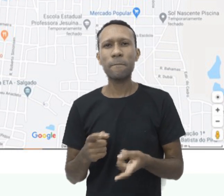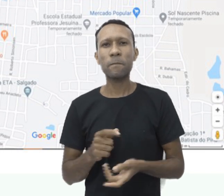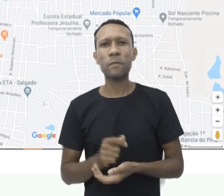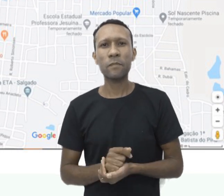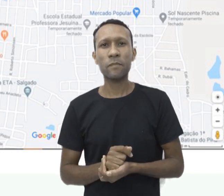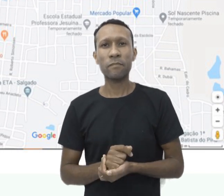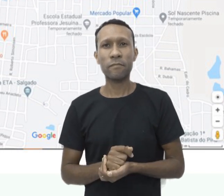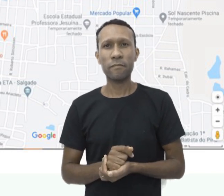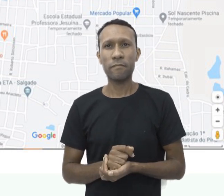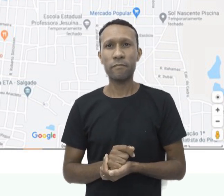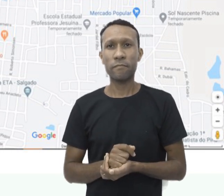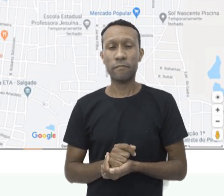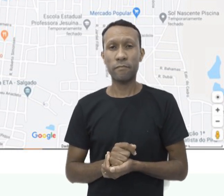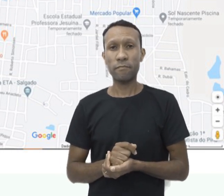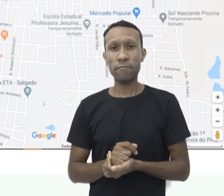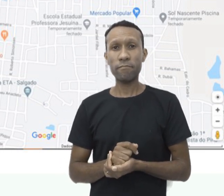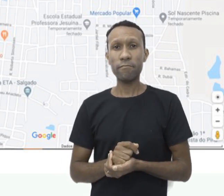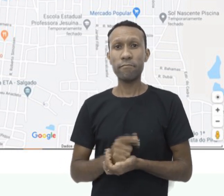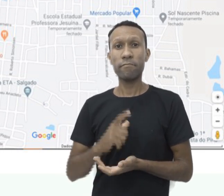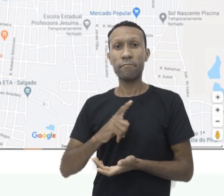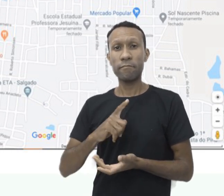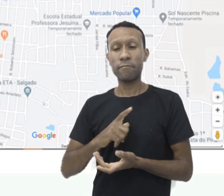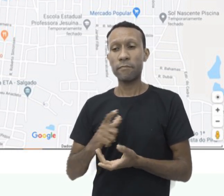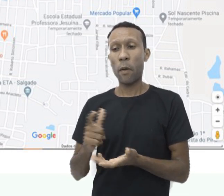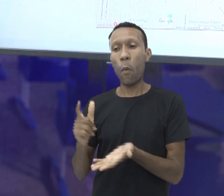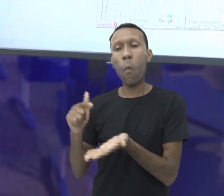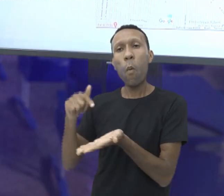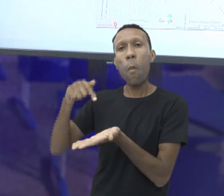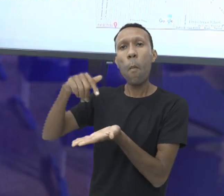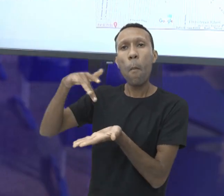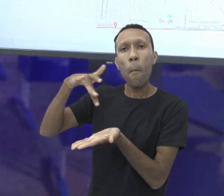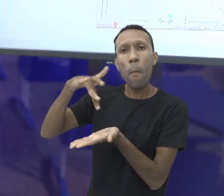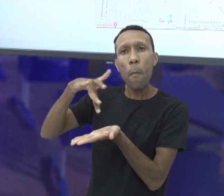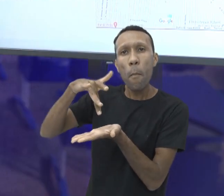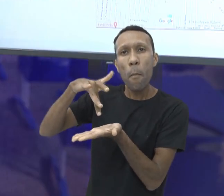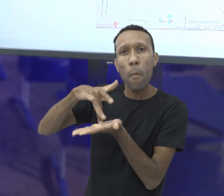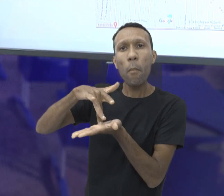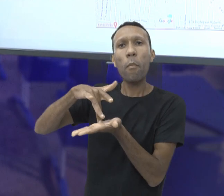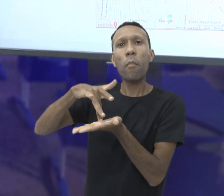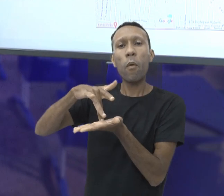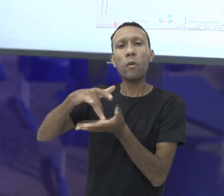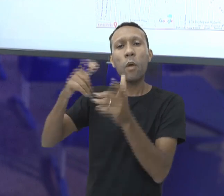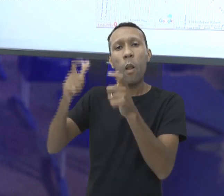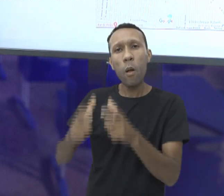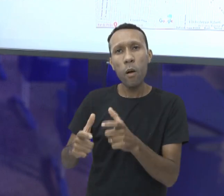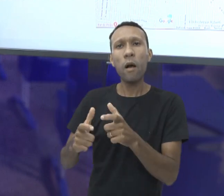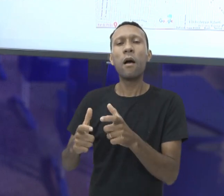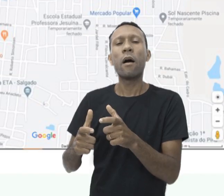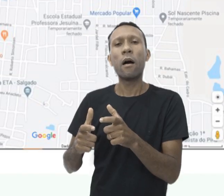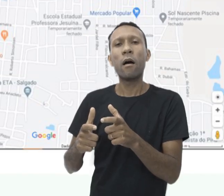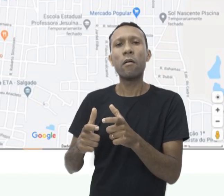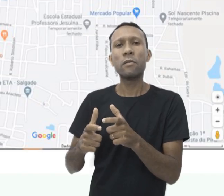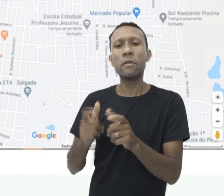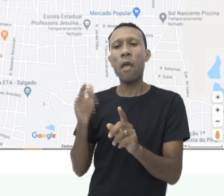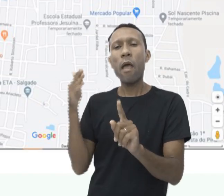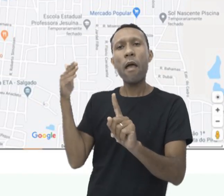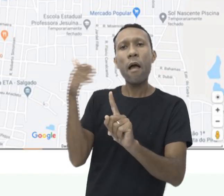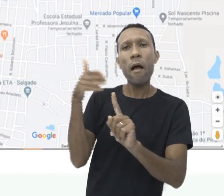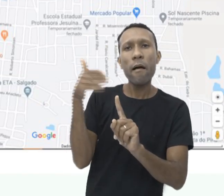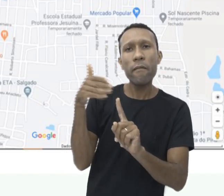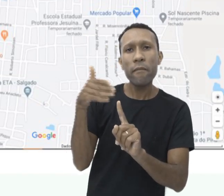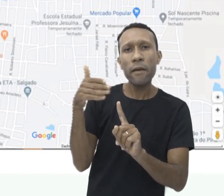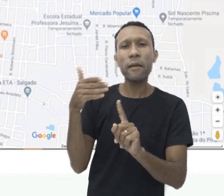o CRAS, com a referência, centro de referência, onde tem geralmente uma